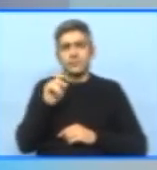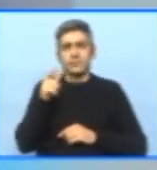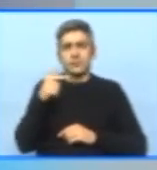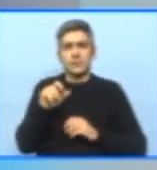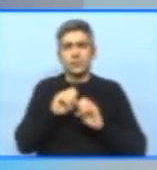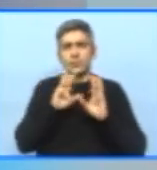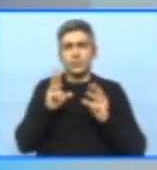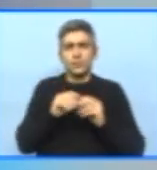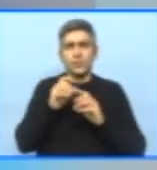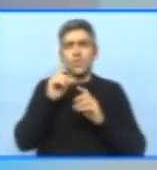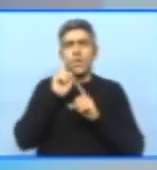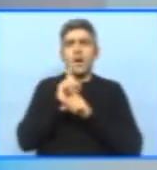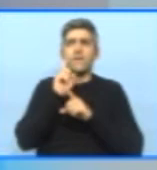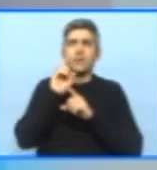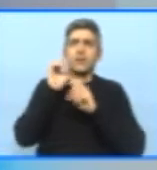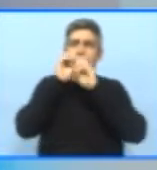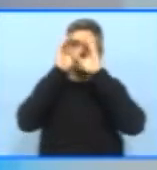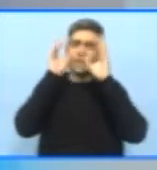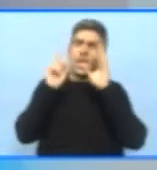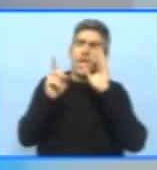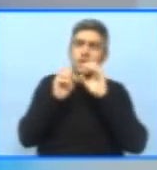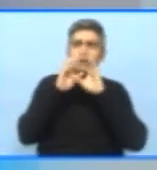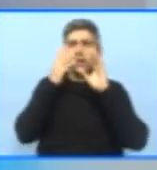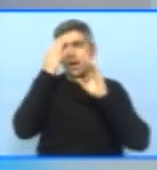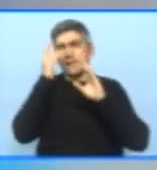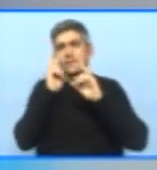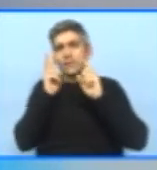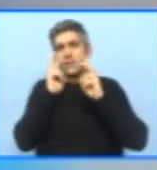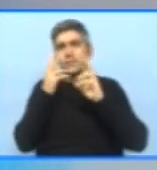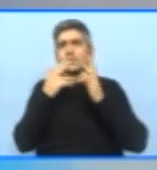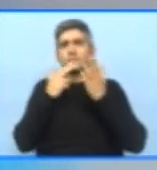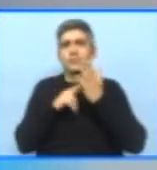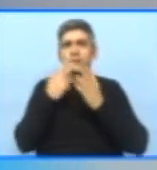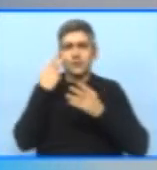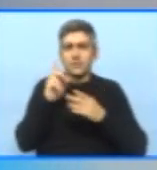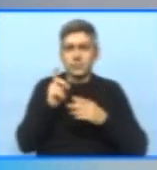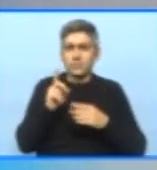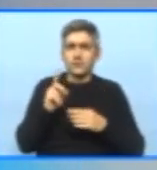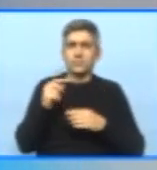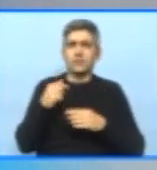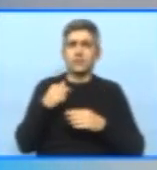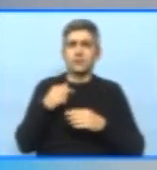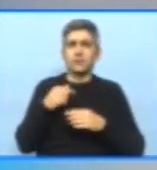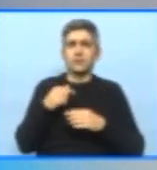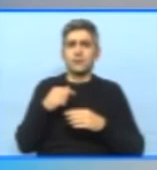tão estereotipado, eles pensavam que viam, não é? E de facto Jesus diz: não, eu vim